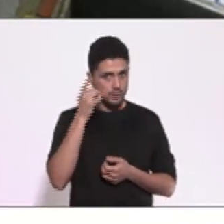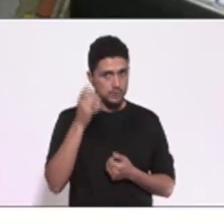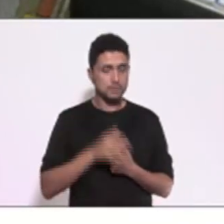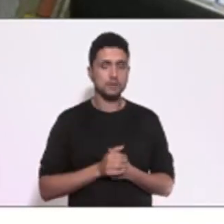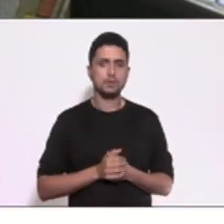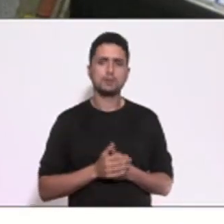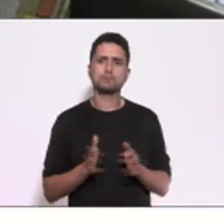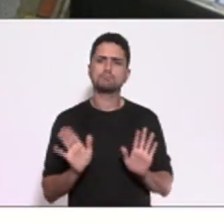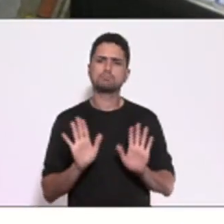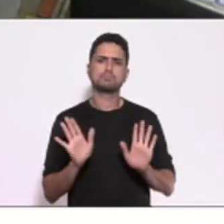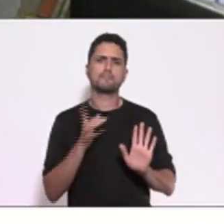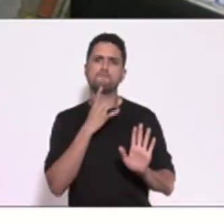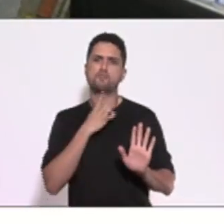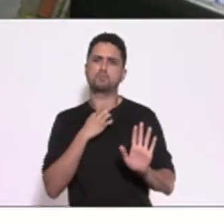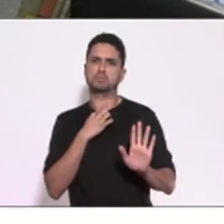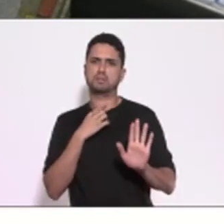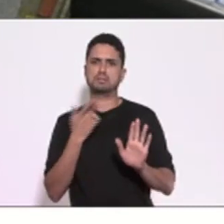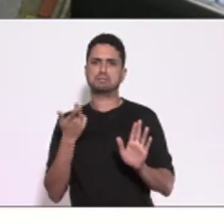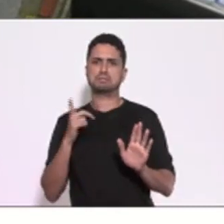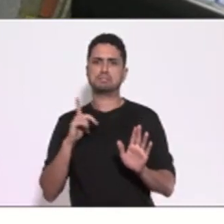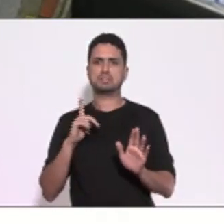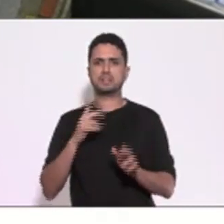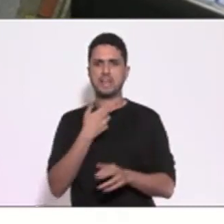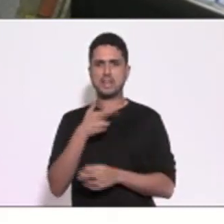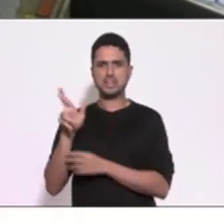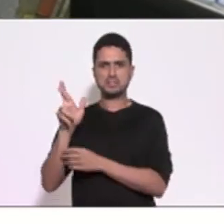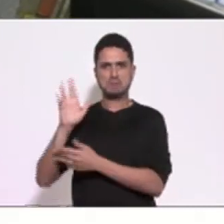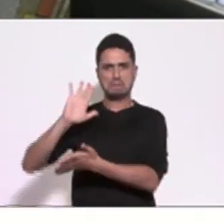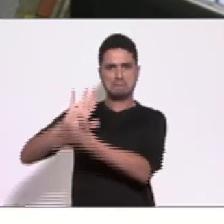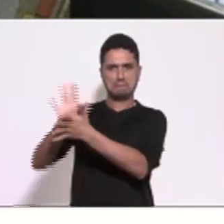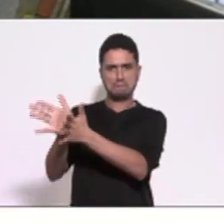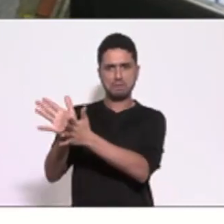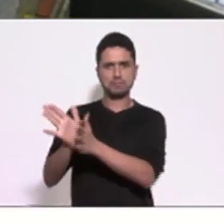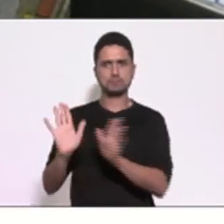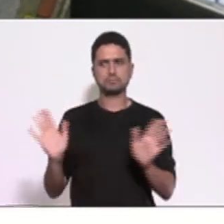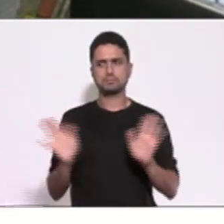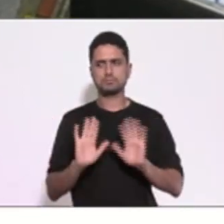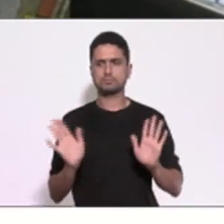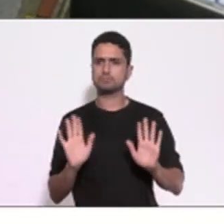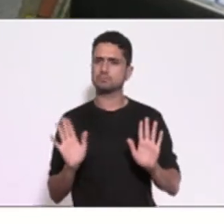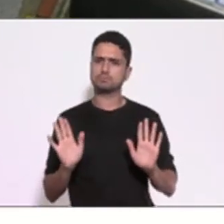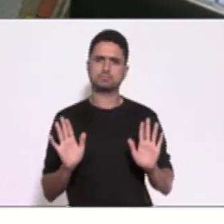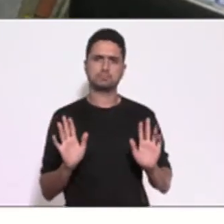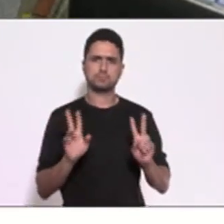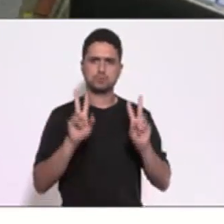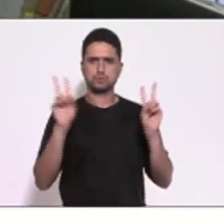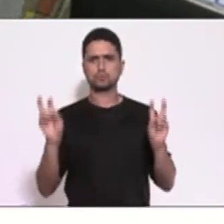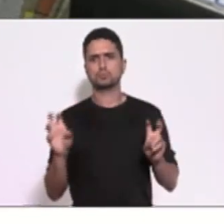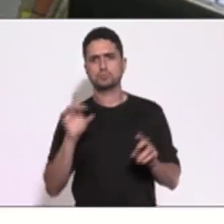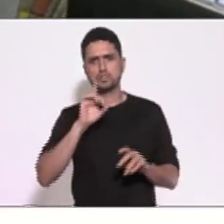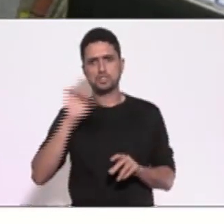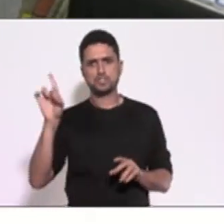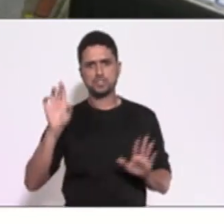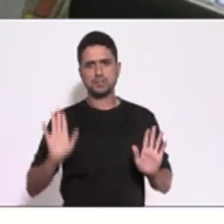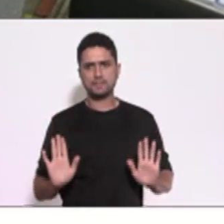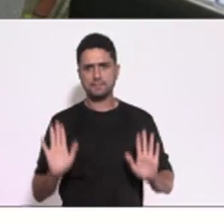temos intenção alguma de ofender religiões ou coisas desse tipo com relação à data